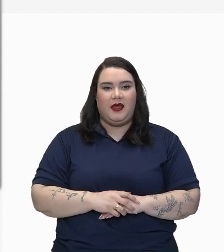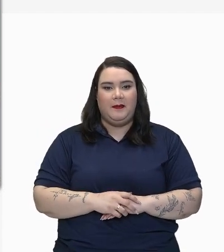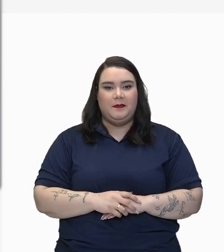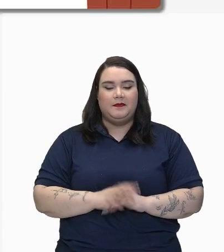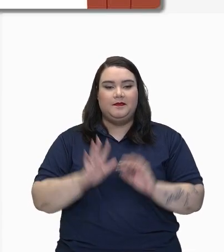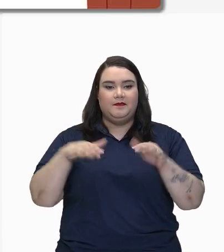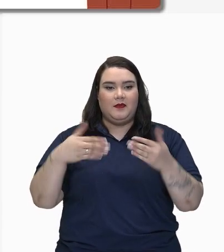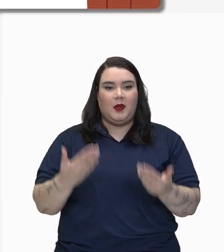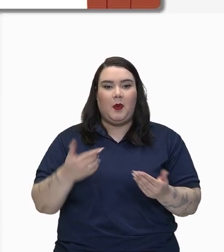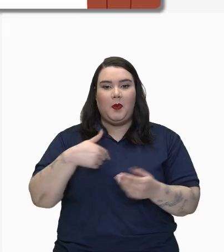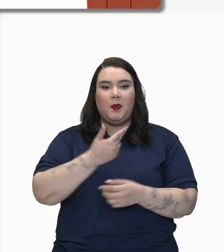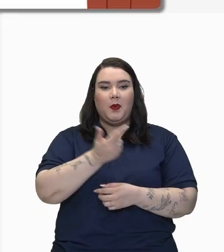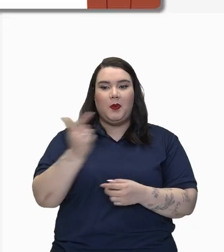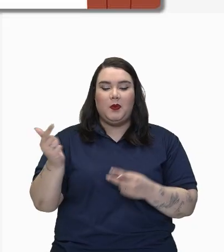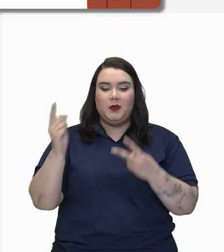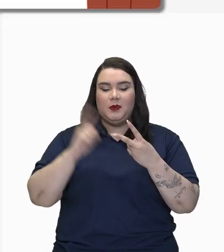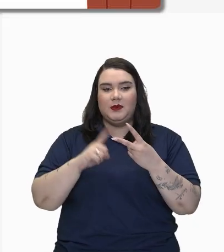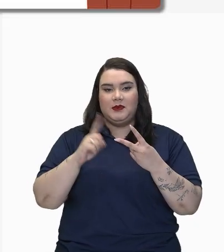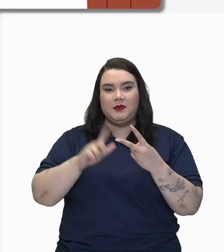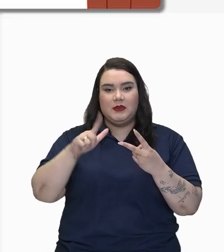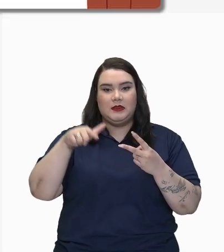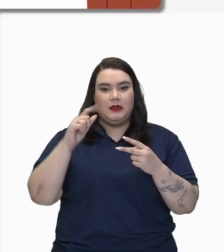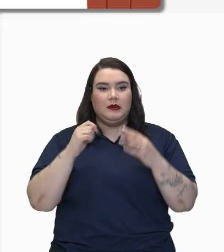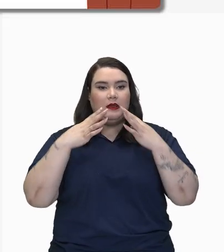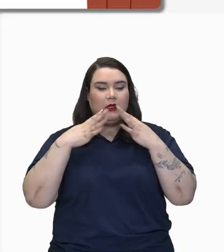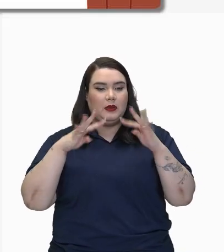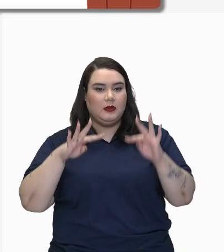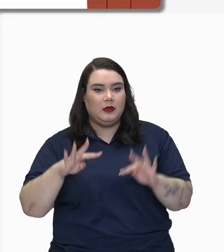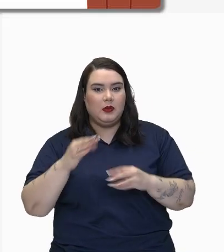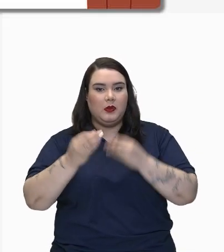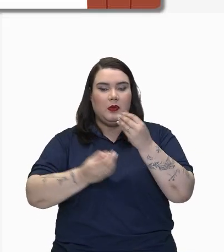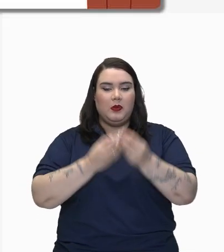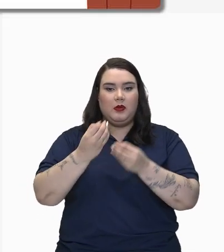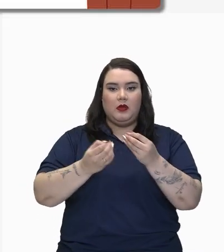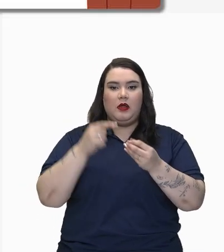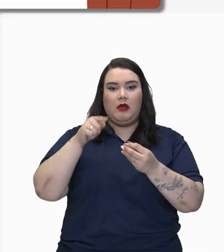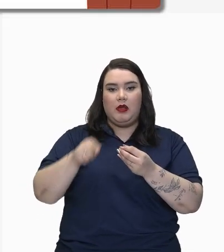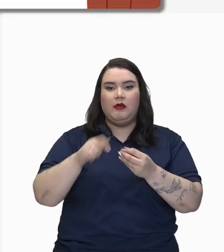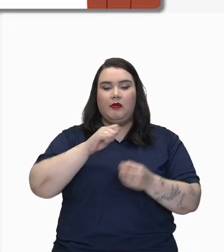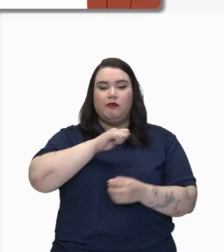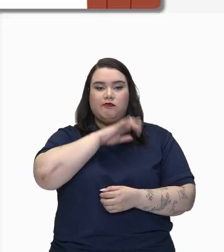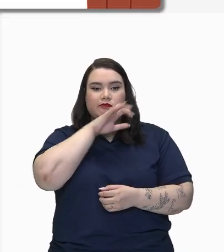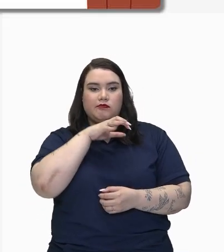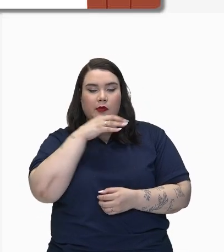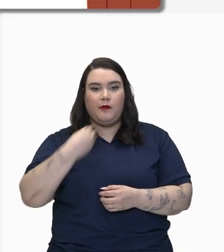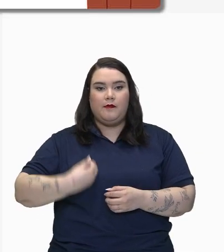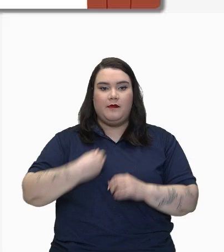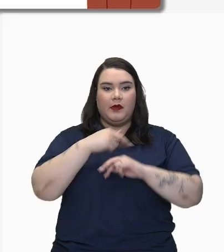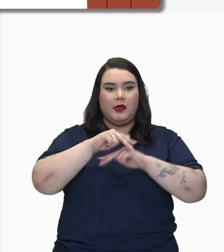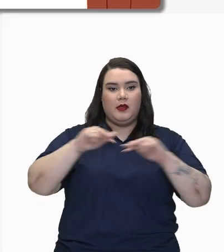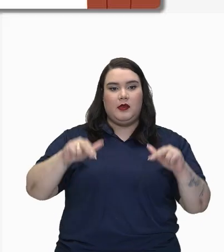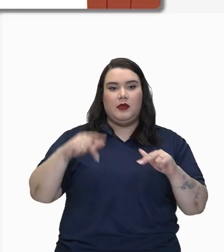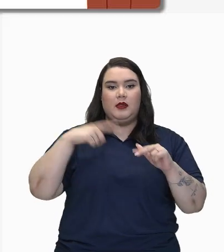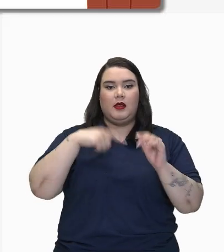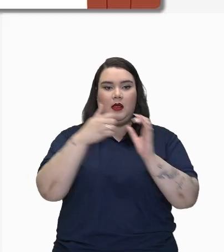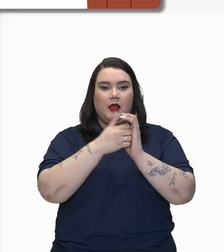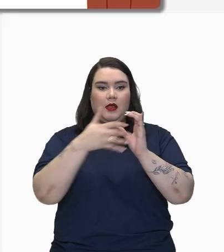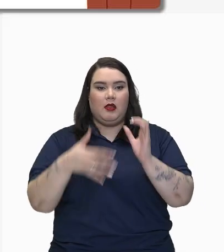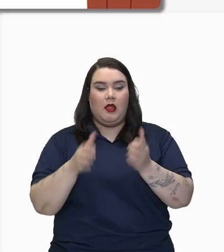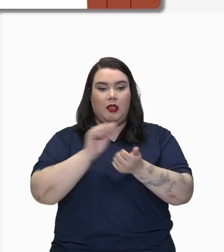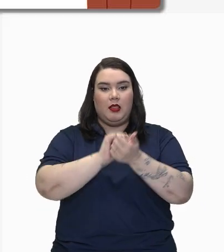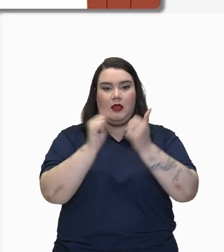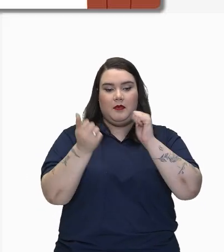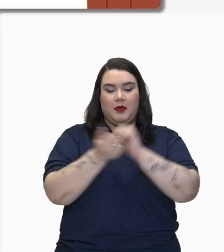a seleção natural, né? Então, organismos com características que os tornam mais adaptados ao